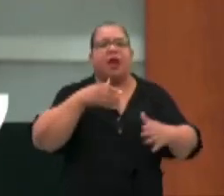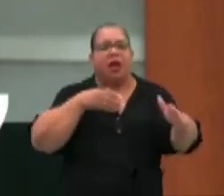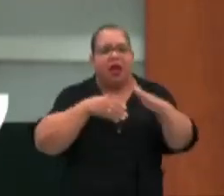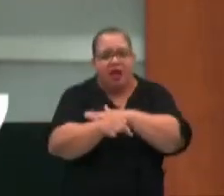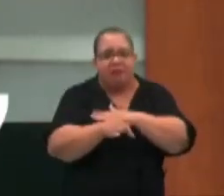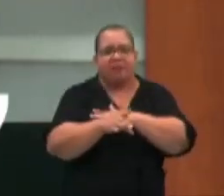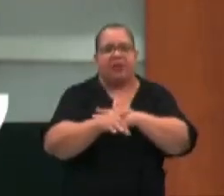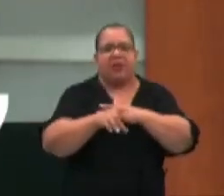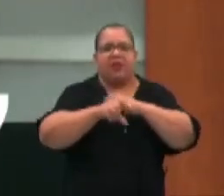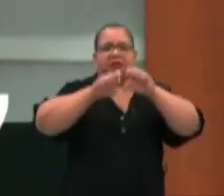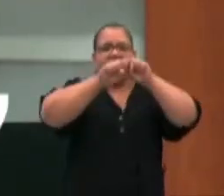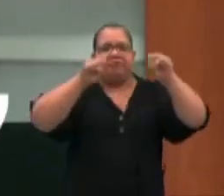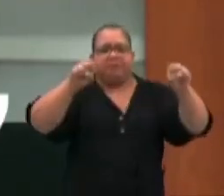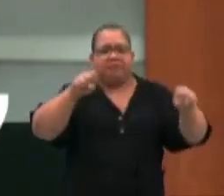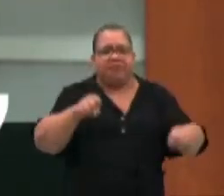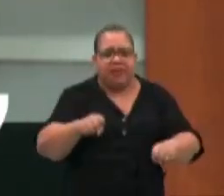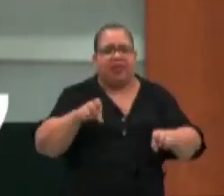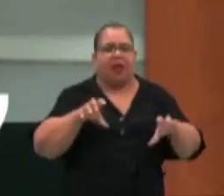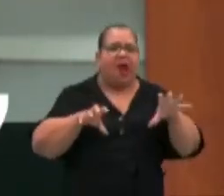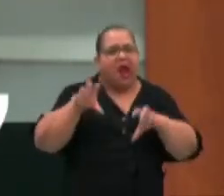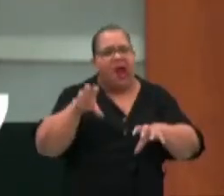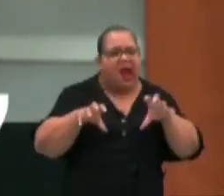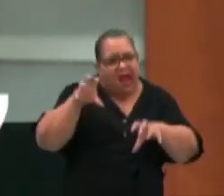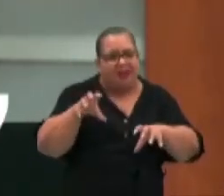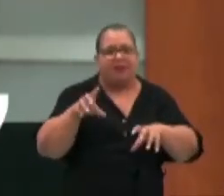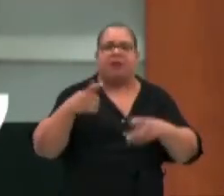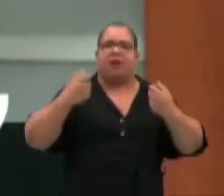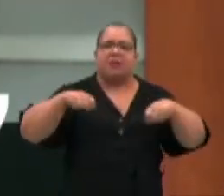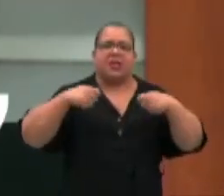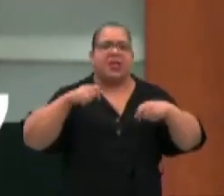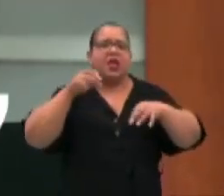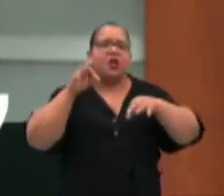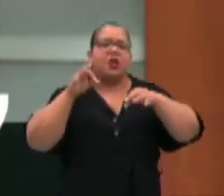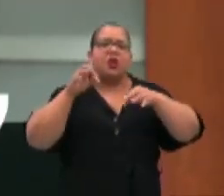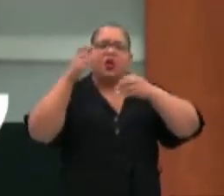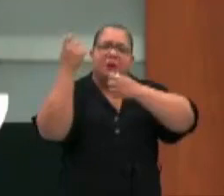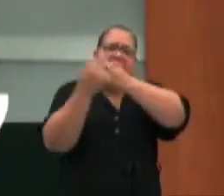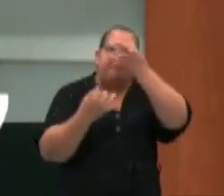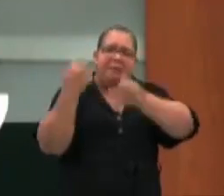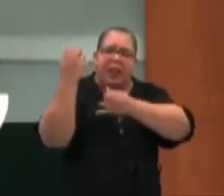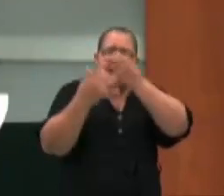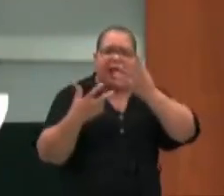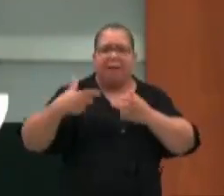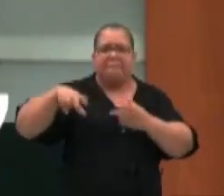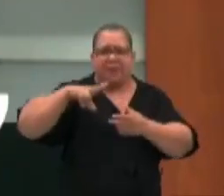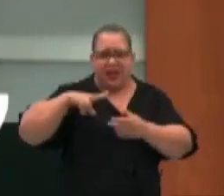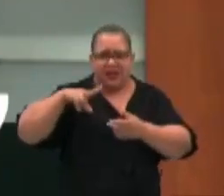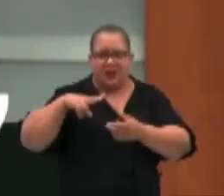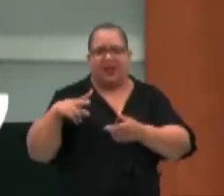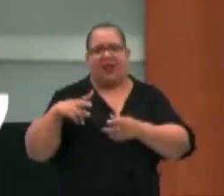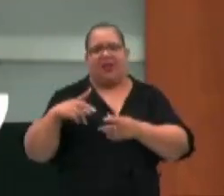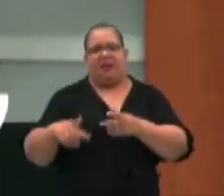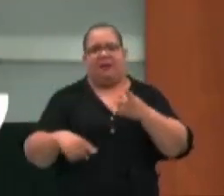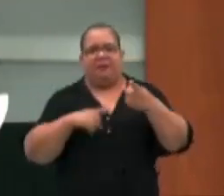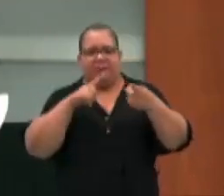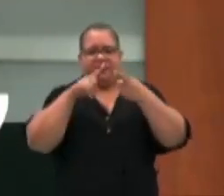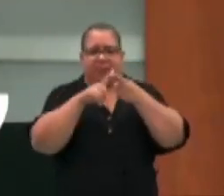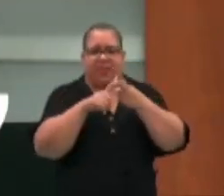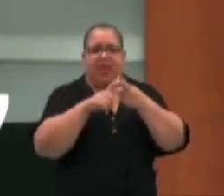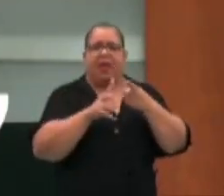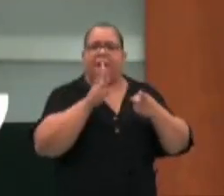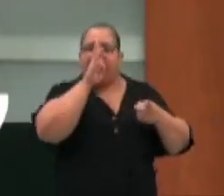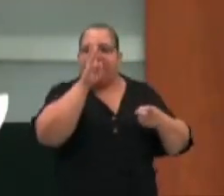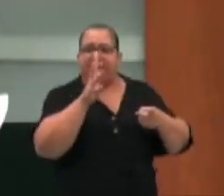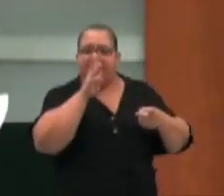trava. E aí ele tem que fazer uma justificativa que precisa da